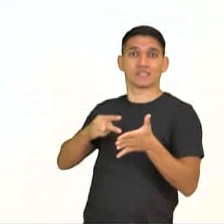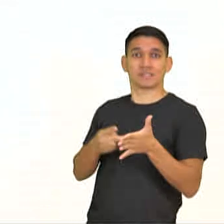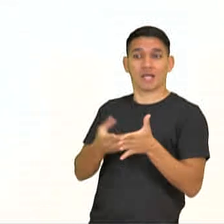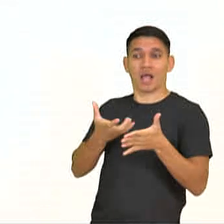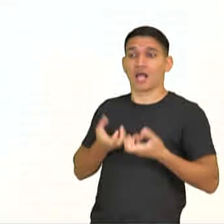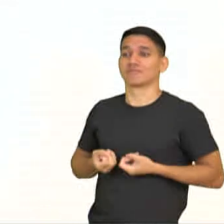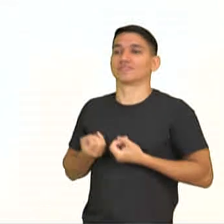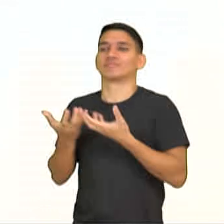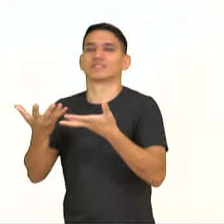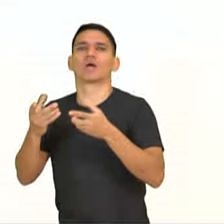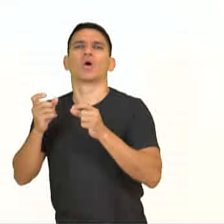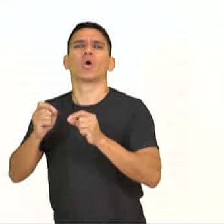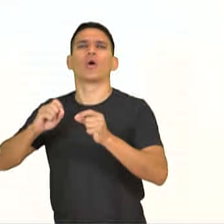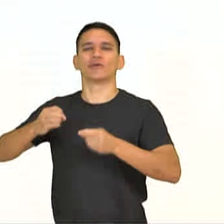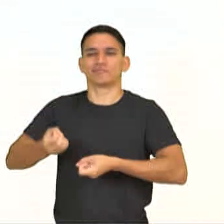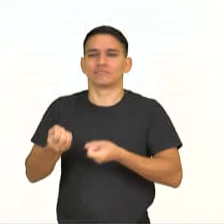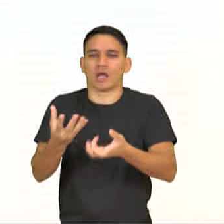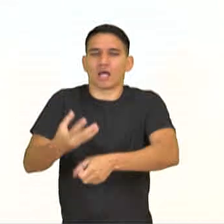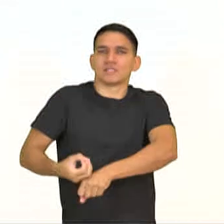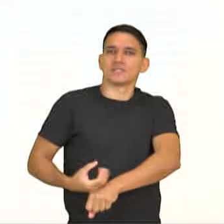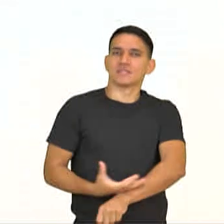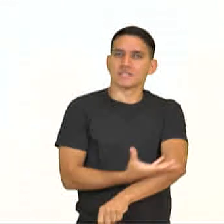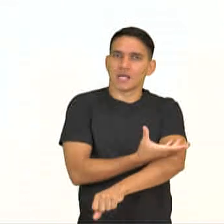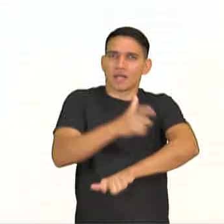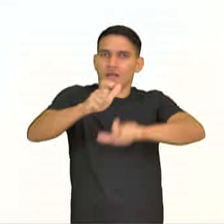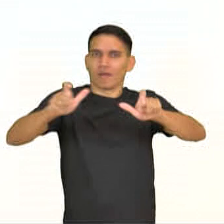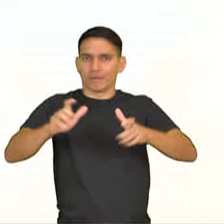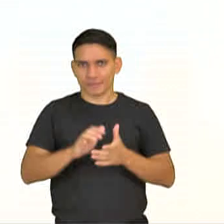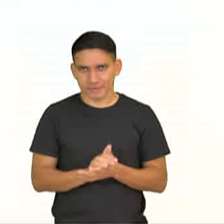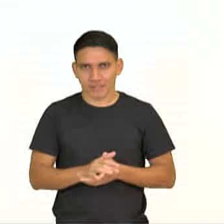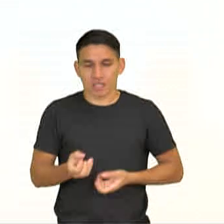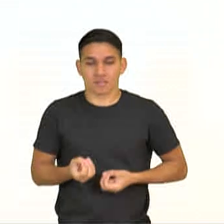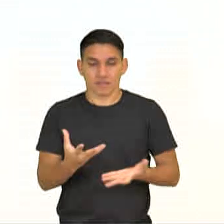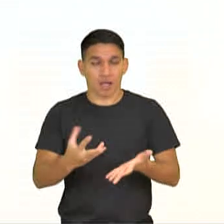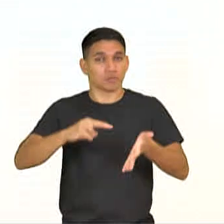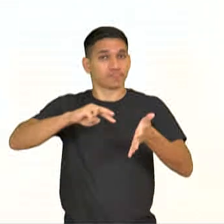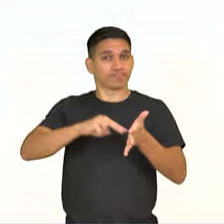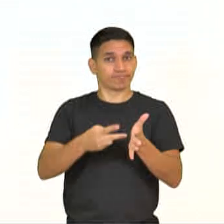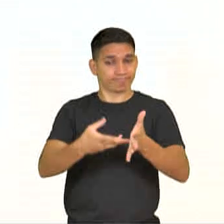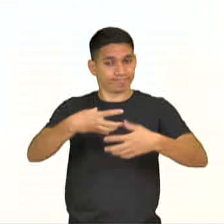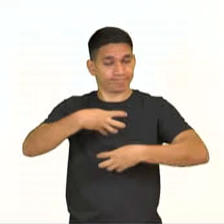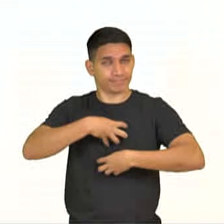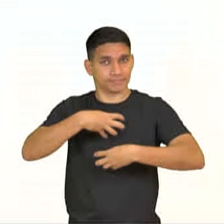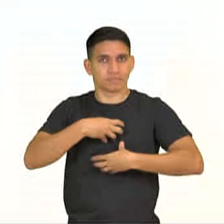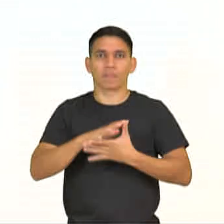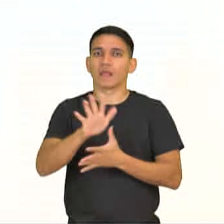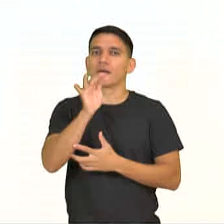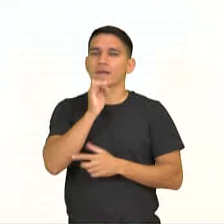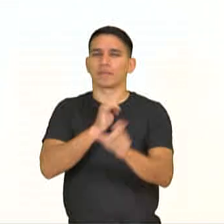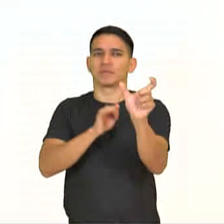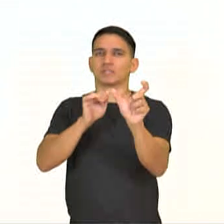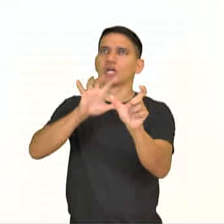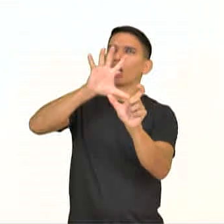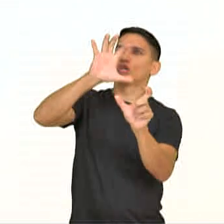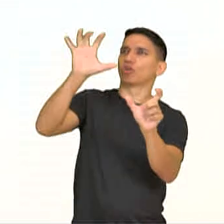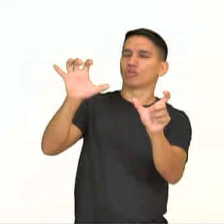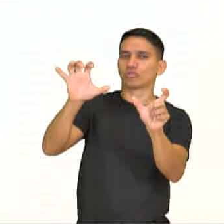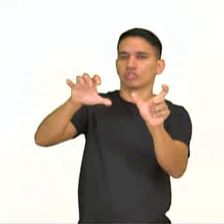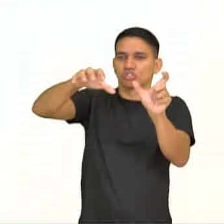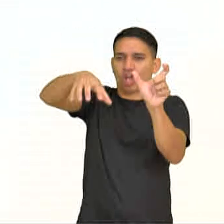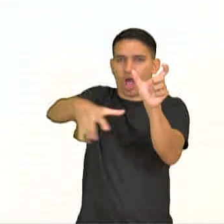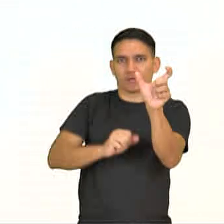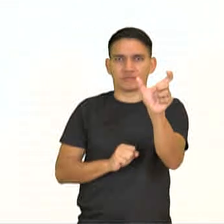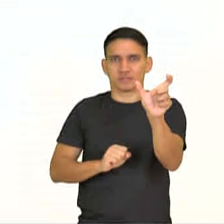que quer, dar sentimento às coisas, fazer sentido. A palavra nuvem chove, a